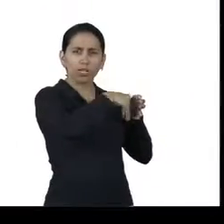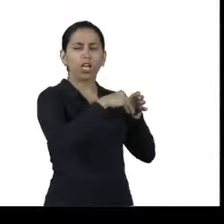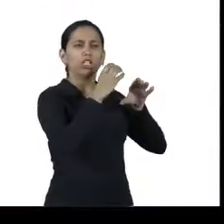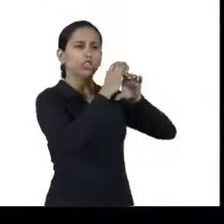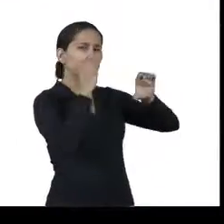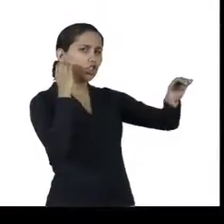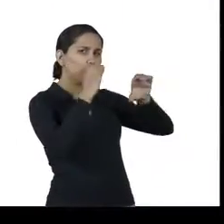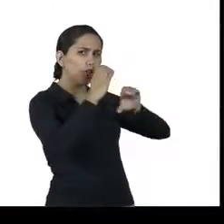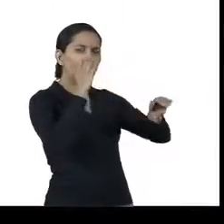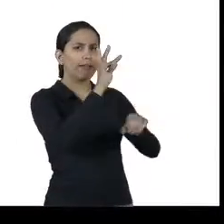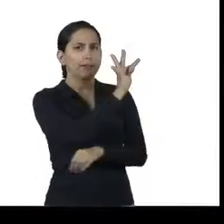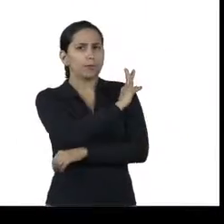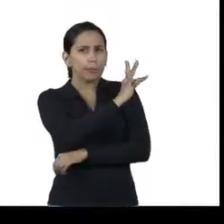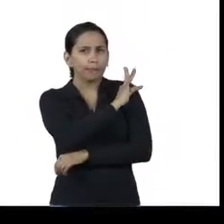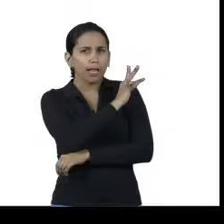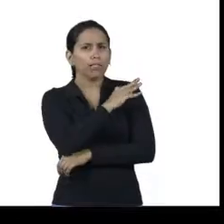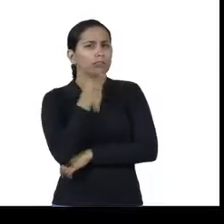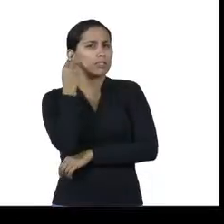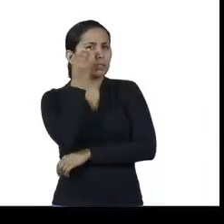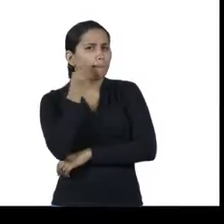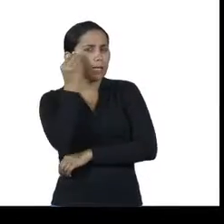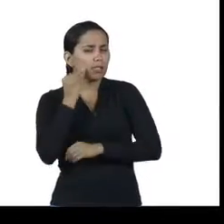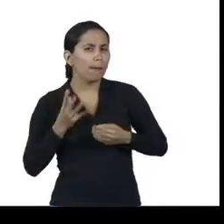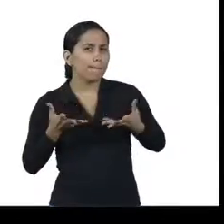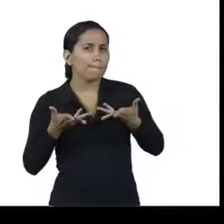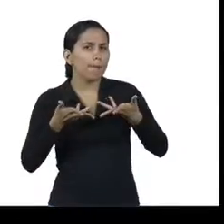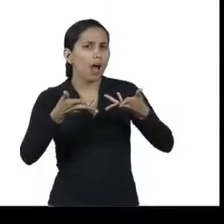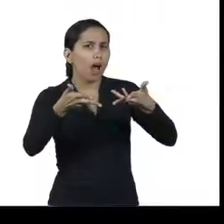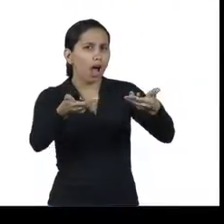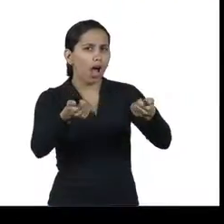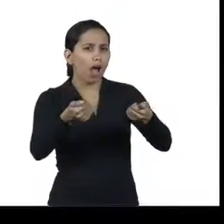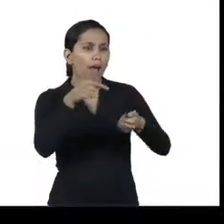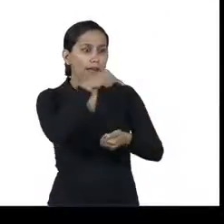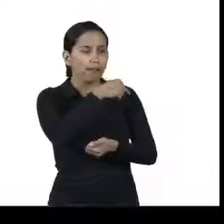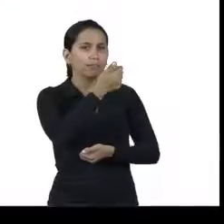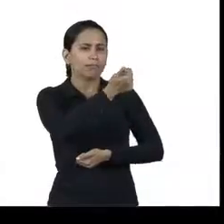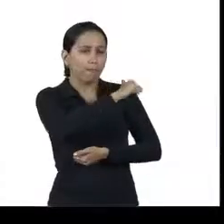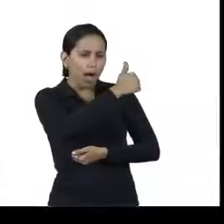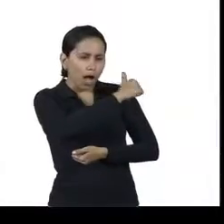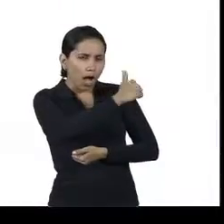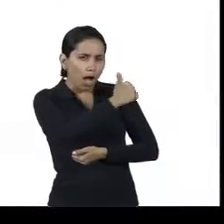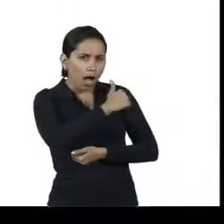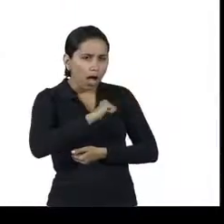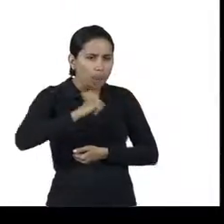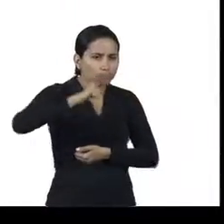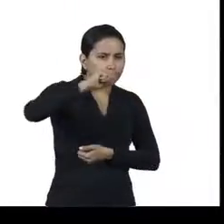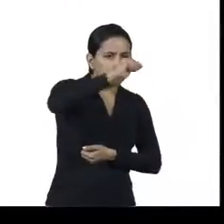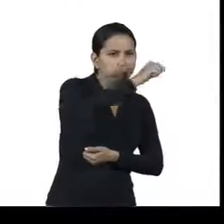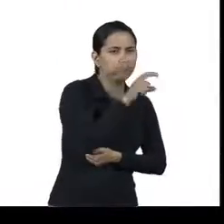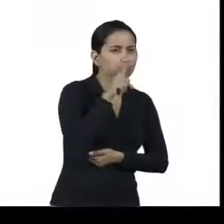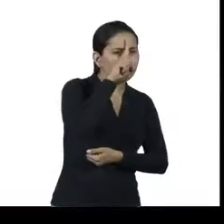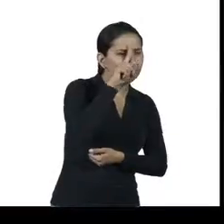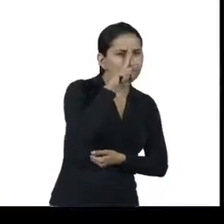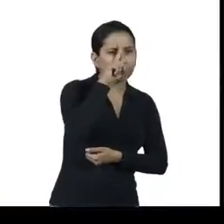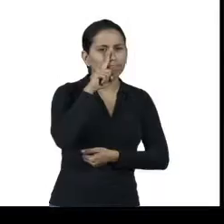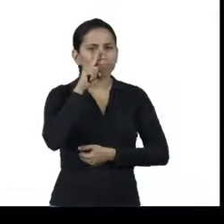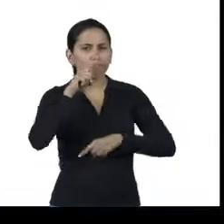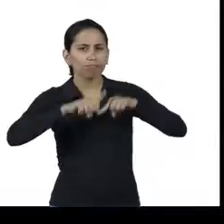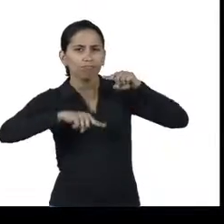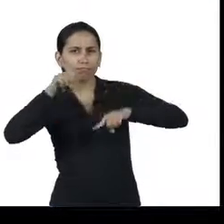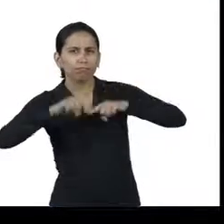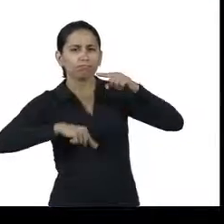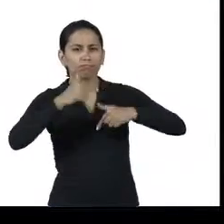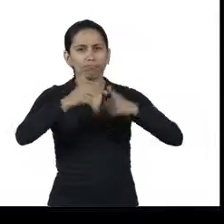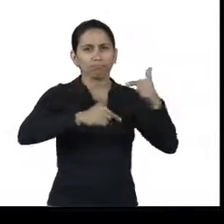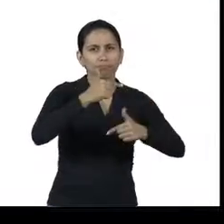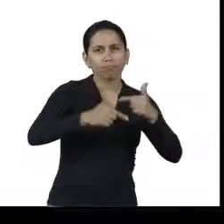técnicos legalmente habilitados e qualificados, que avaliam o local de trabalho, os equipamentos e as atividades. O